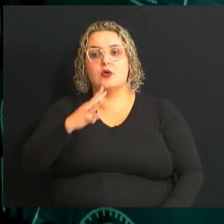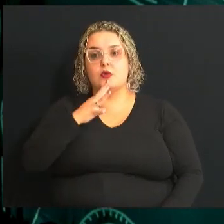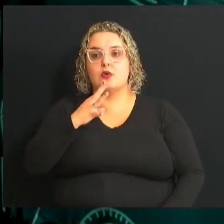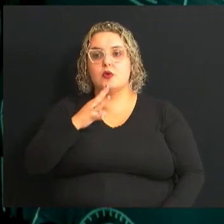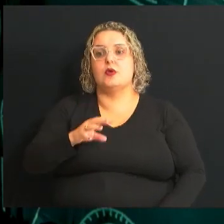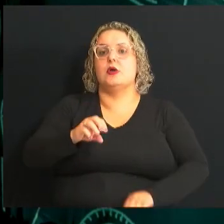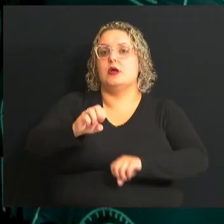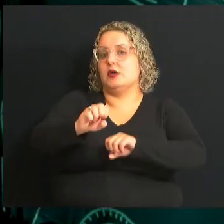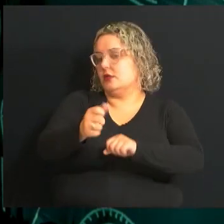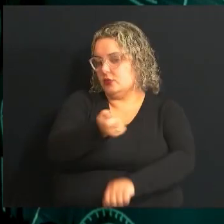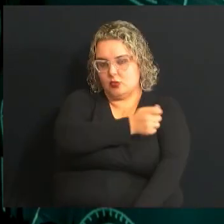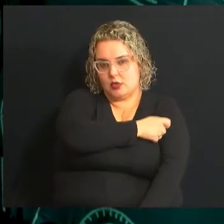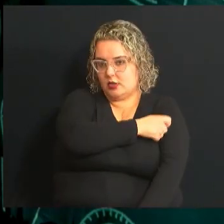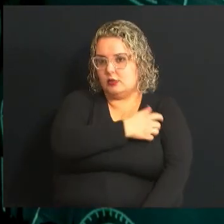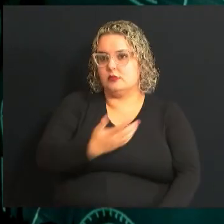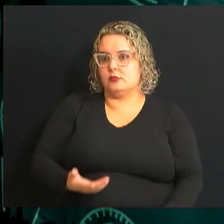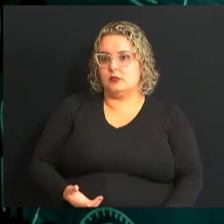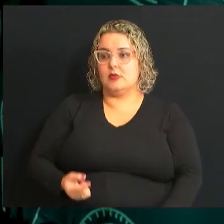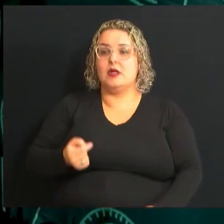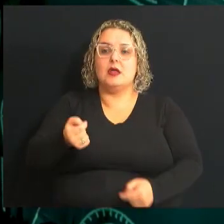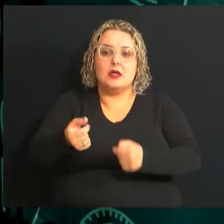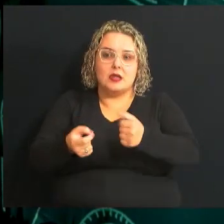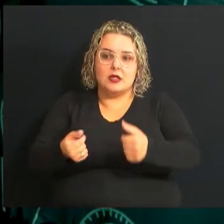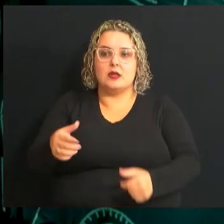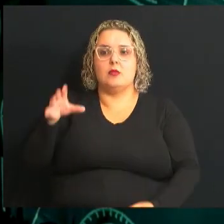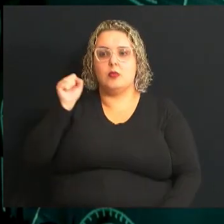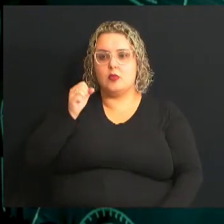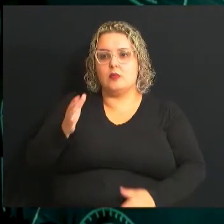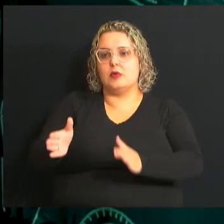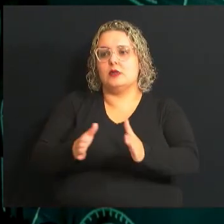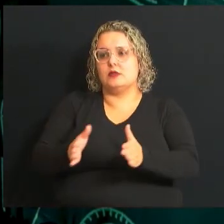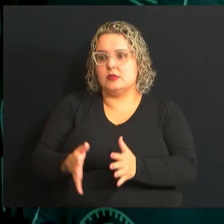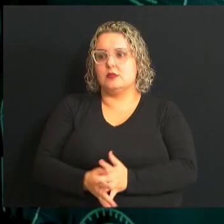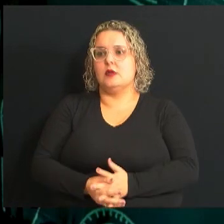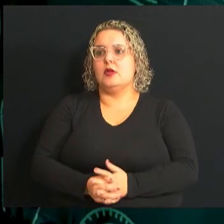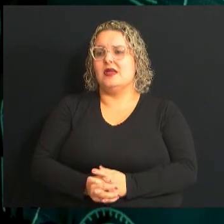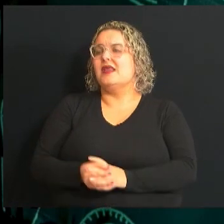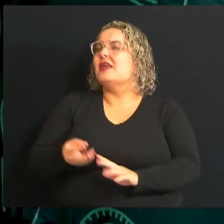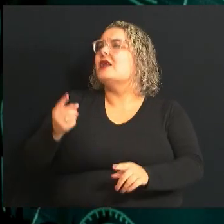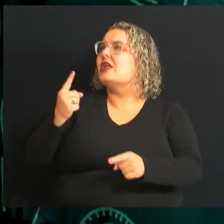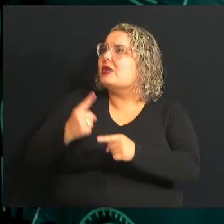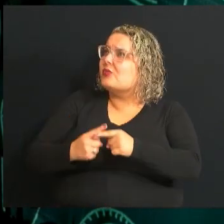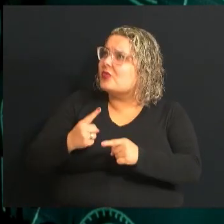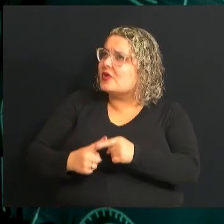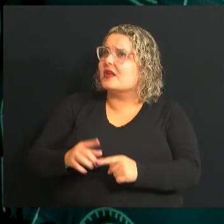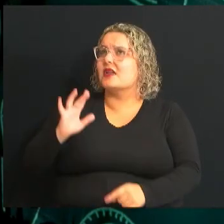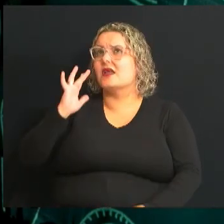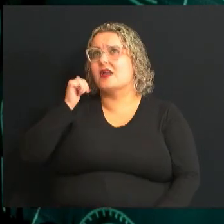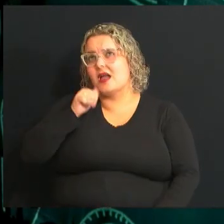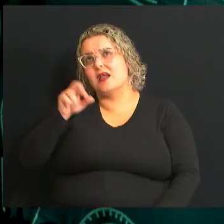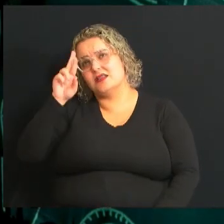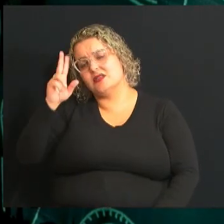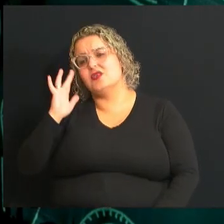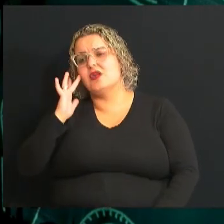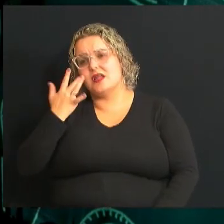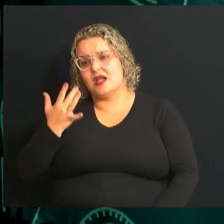deles, e ele é muito pouco ouvido nesse sentido. Bom, por que a senhora acha que o professor é pouco ouvido nesse